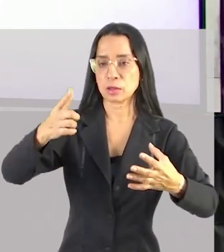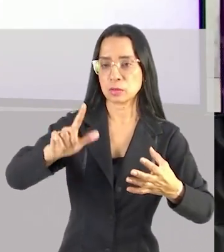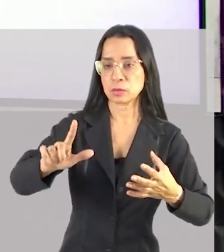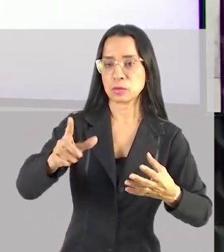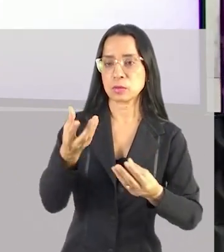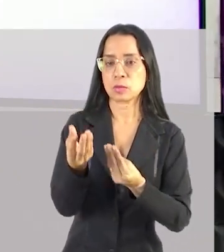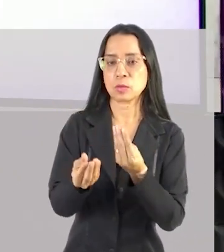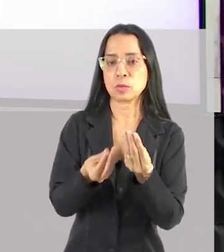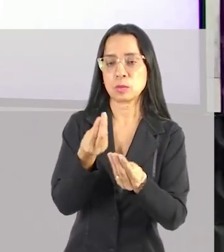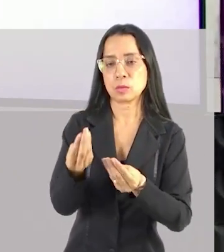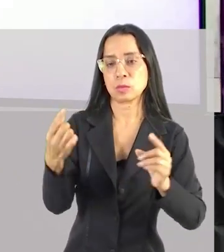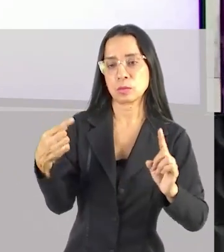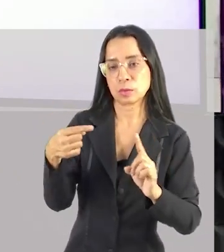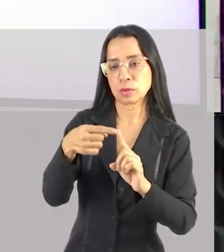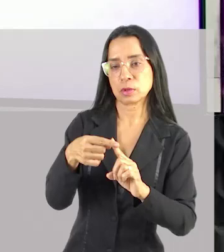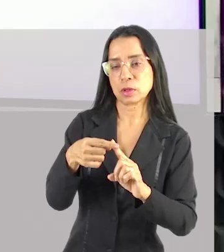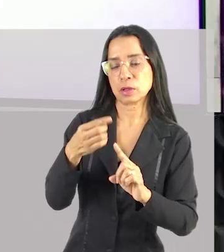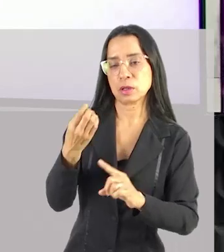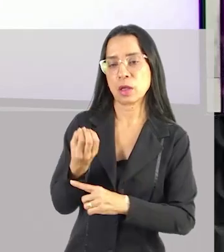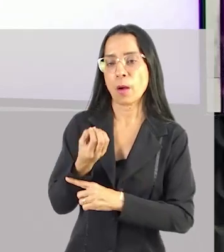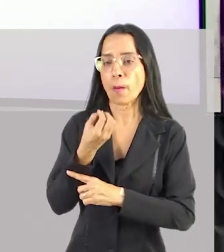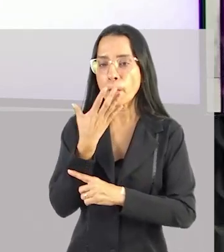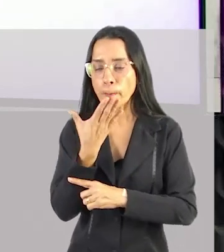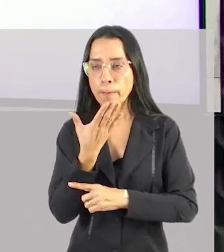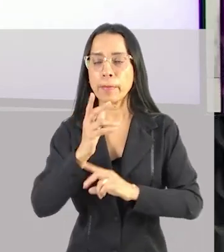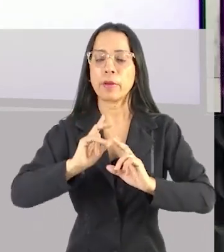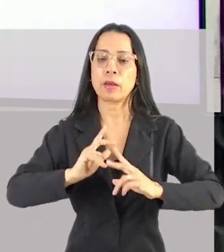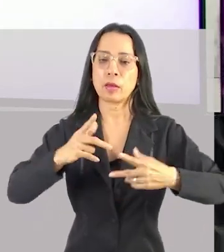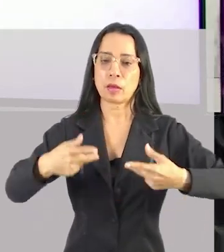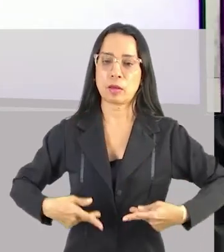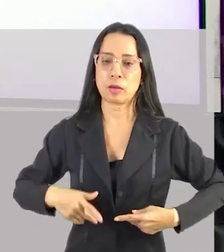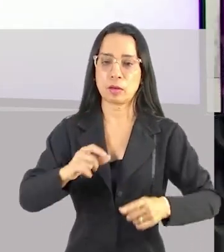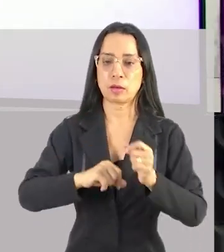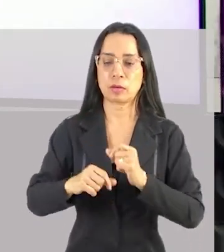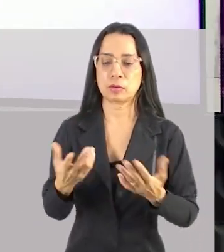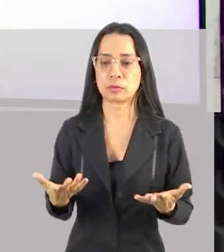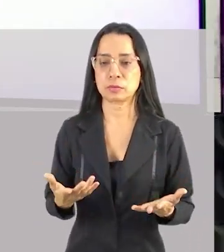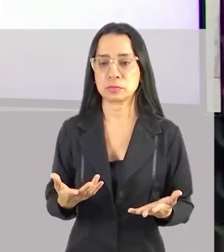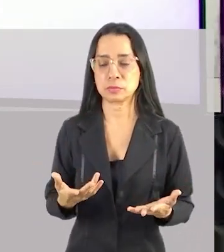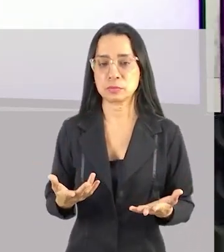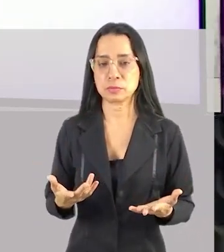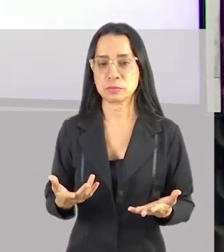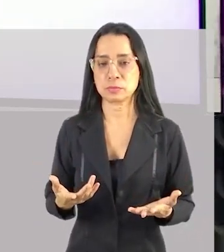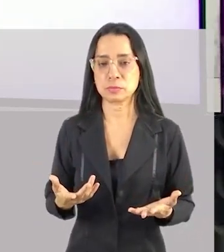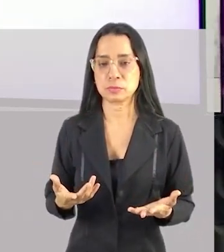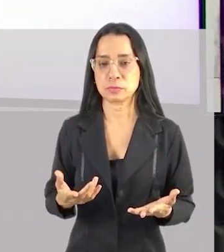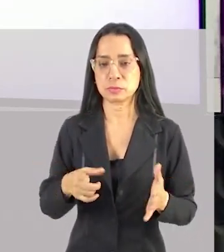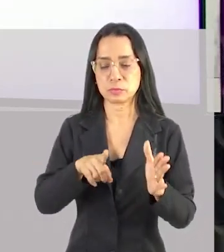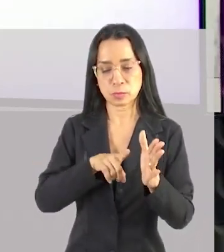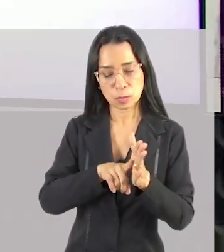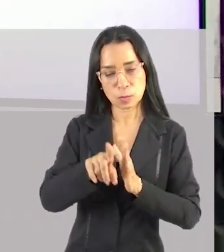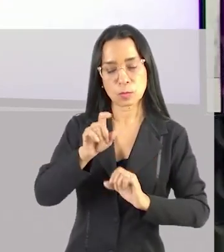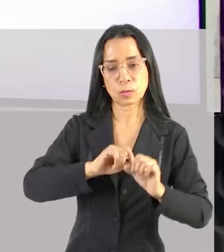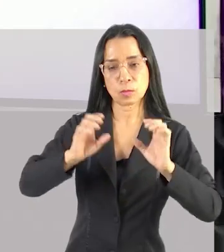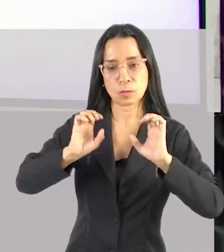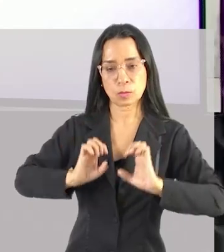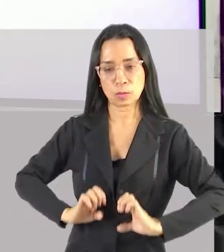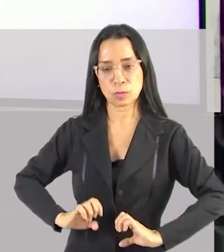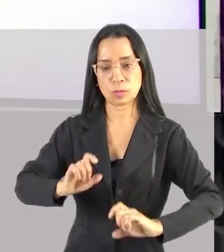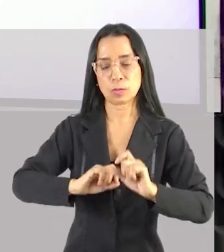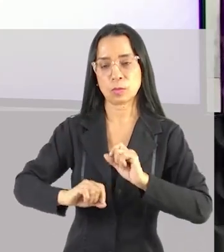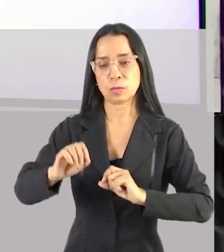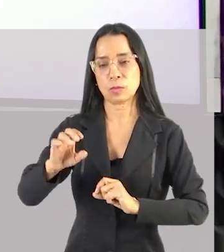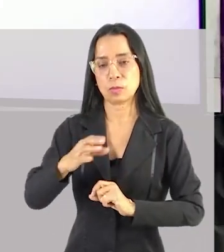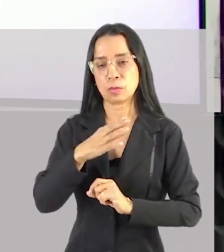de modo que essa finalidade será o bem humano. Então, mais uma questão da Ética Nicômaco